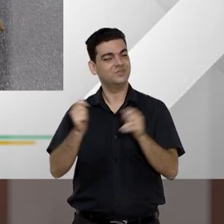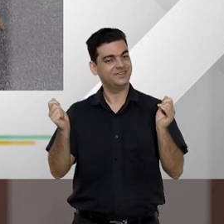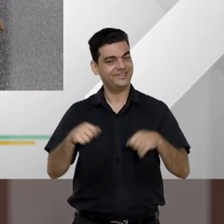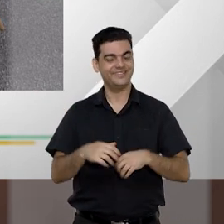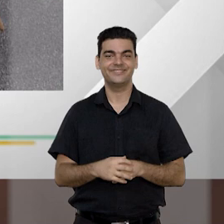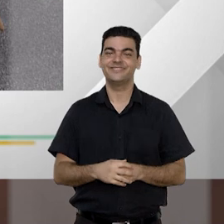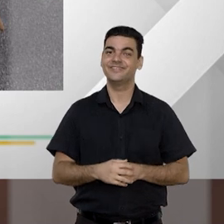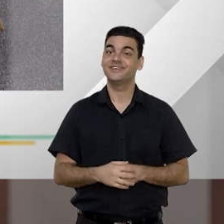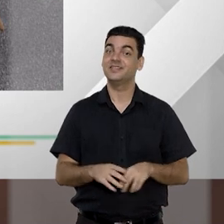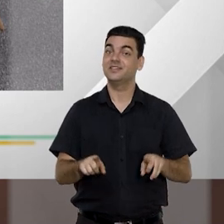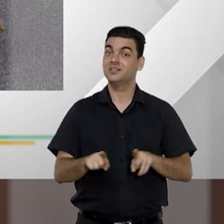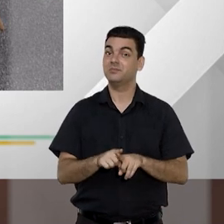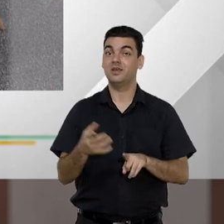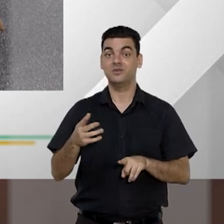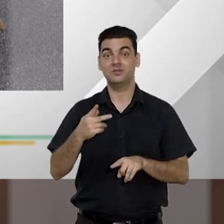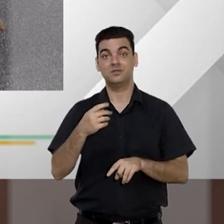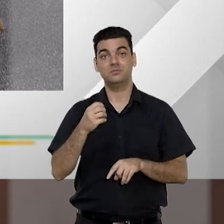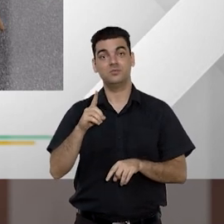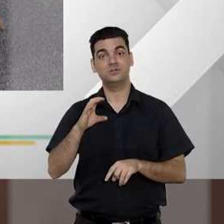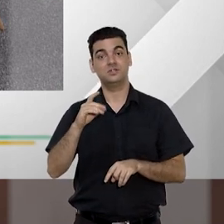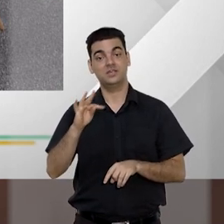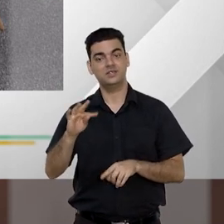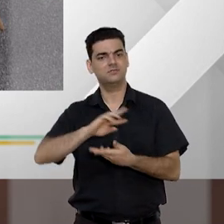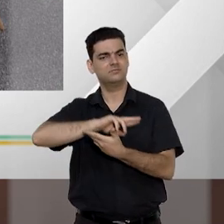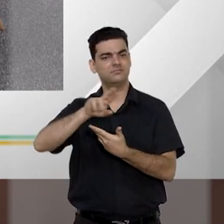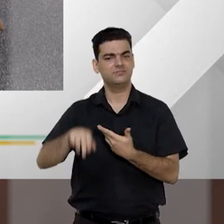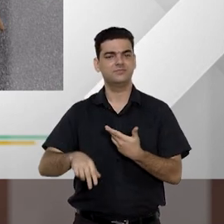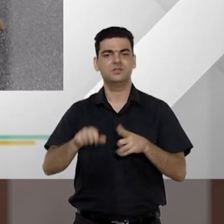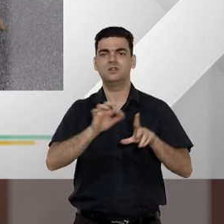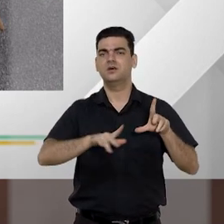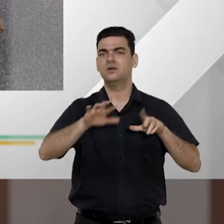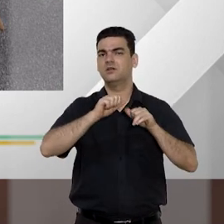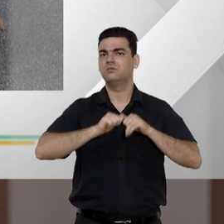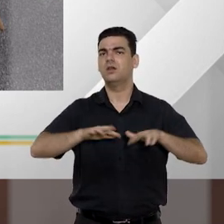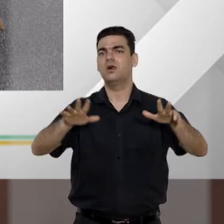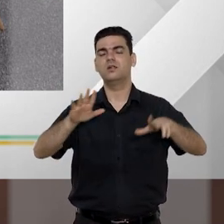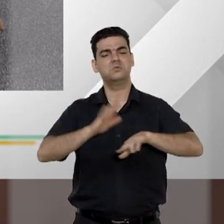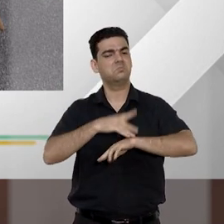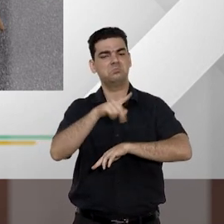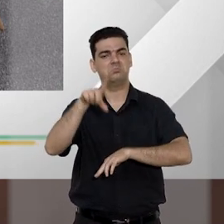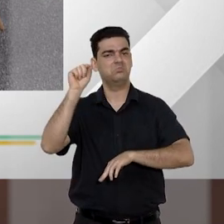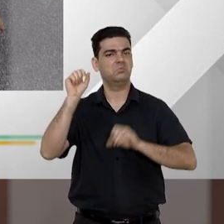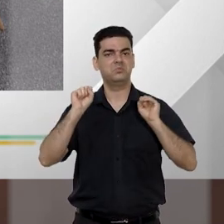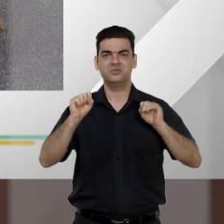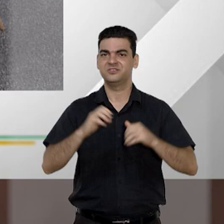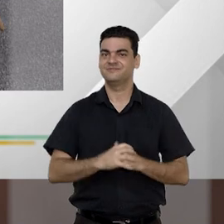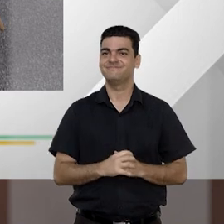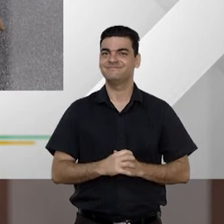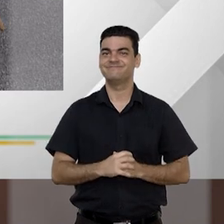do STJ no YouTube. Além disso, estamos em podcast nas plataformas de stream de áudio